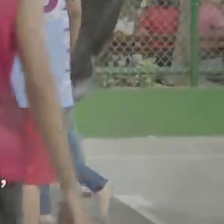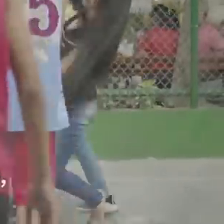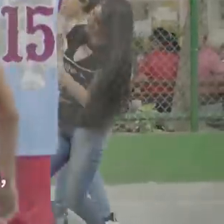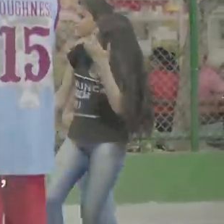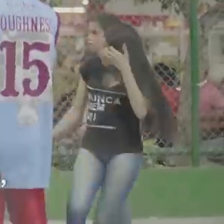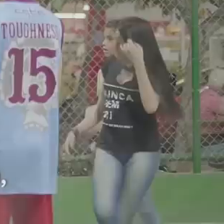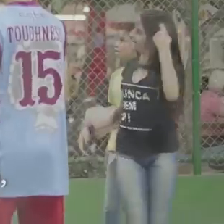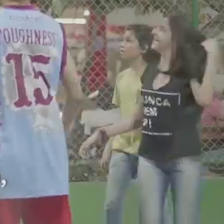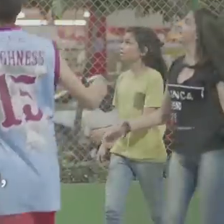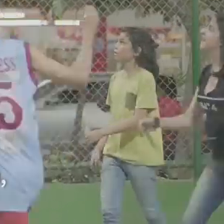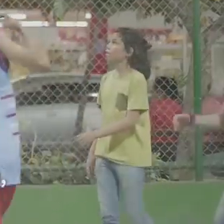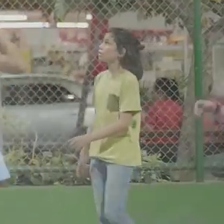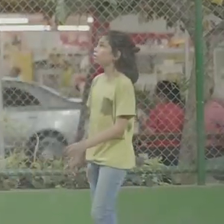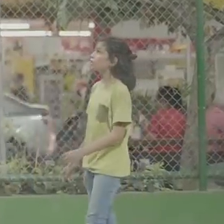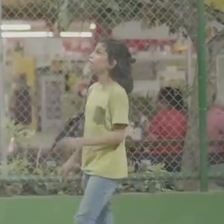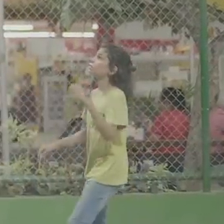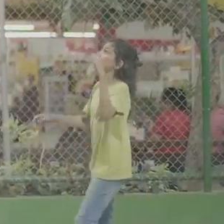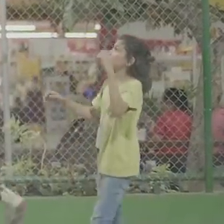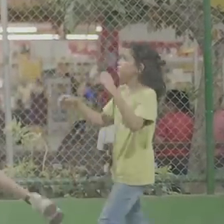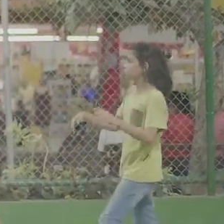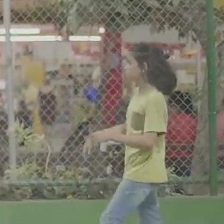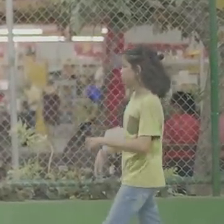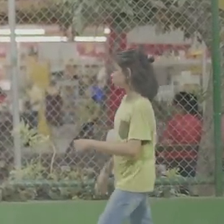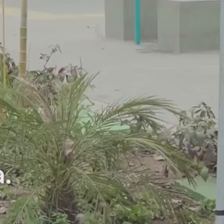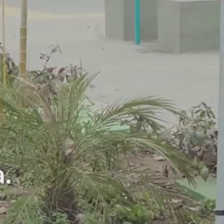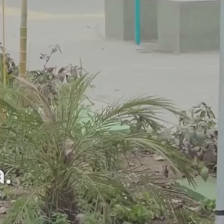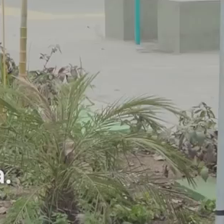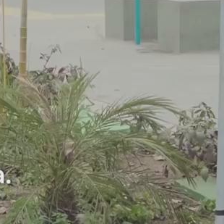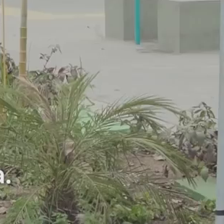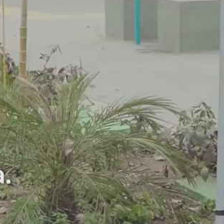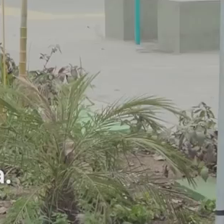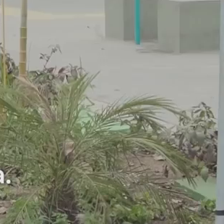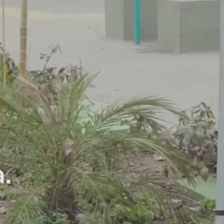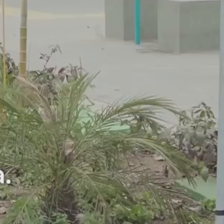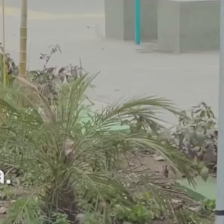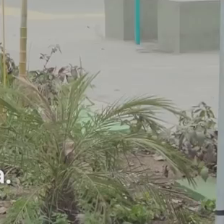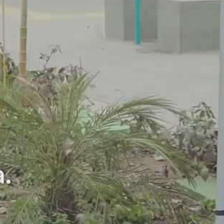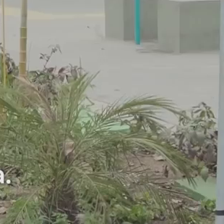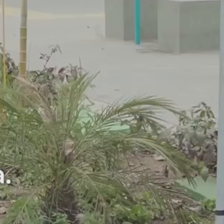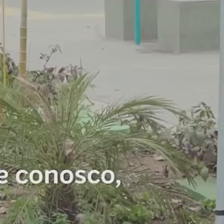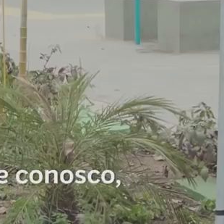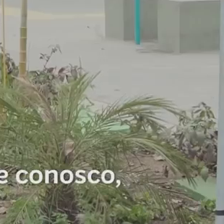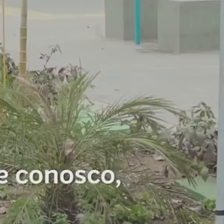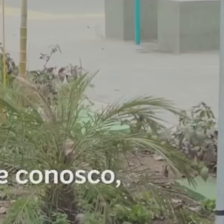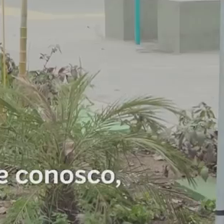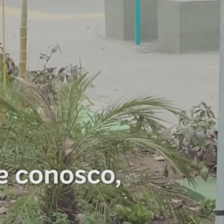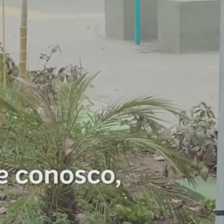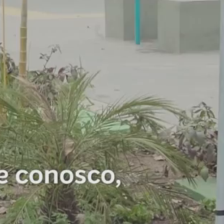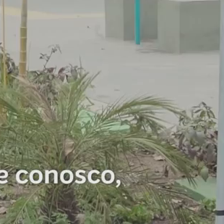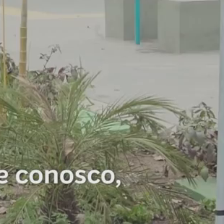essa ronda diária 24 horas por dia. Então a população pode se sentir segura e também temos o apoio da Polícia